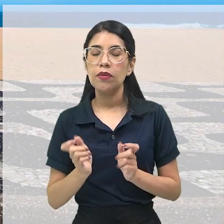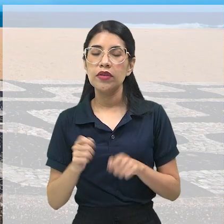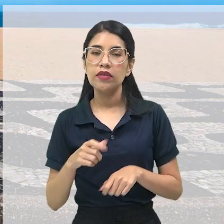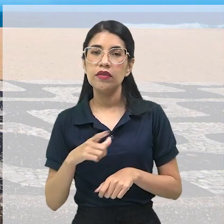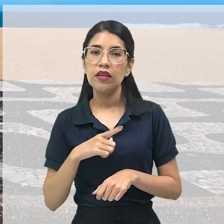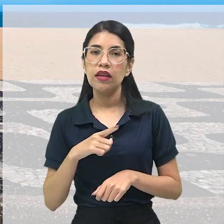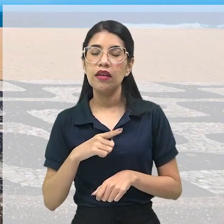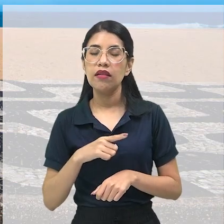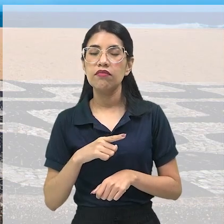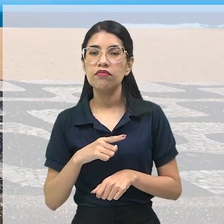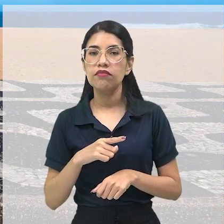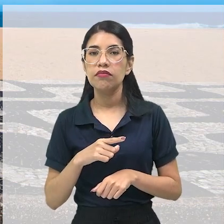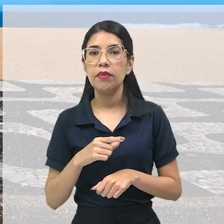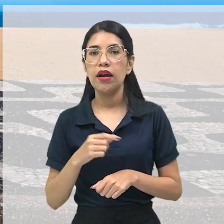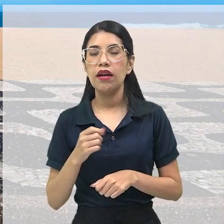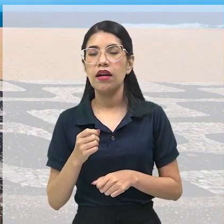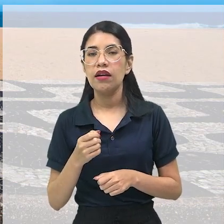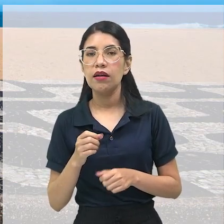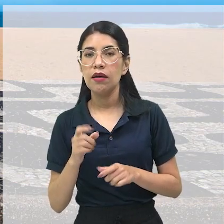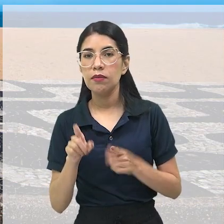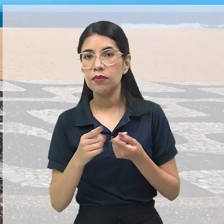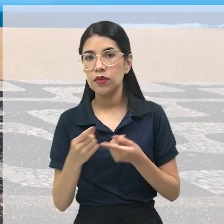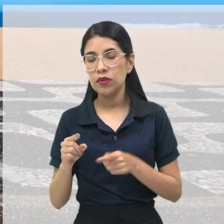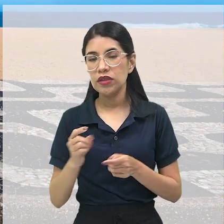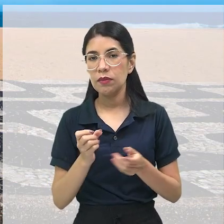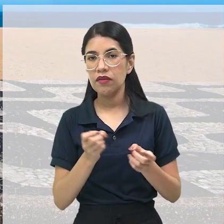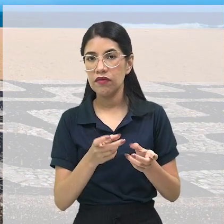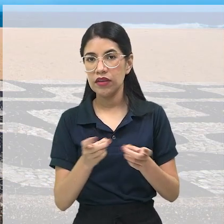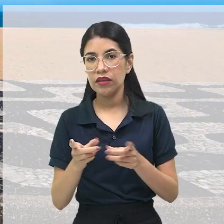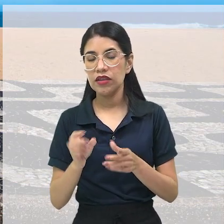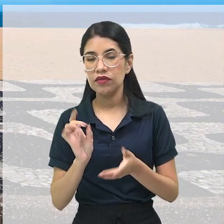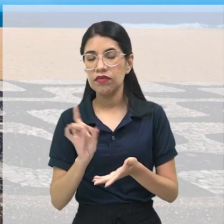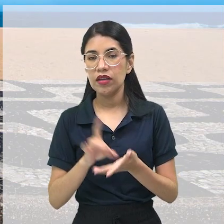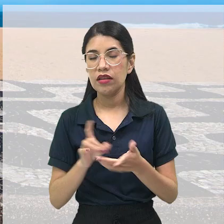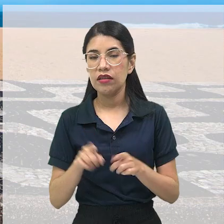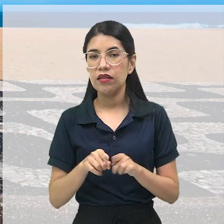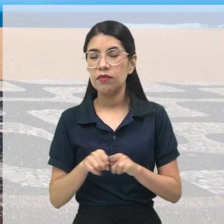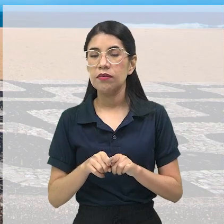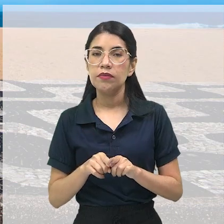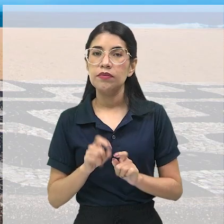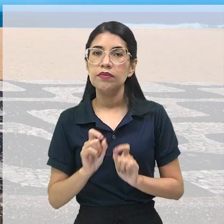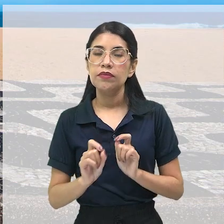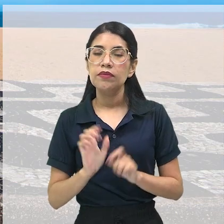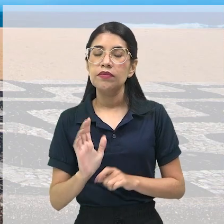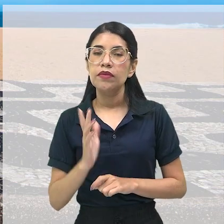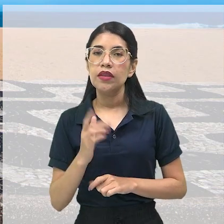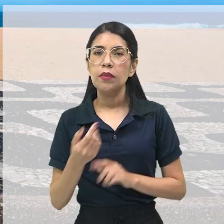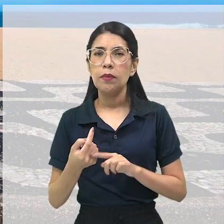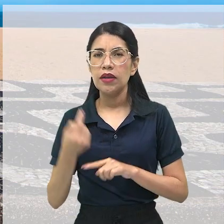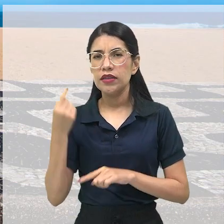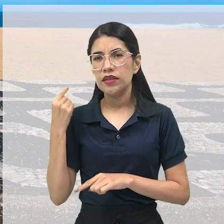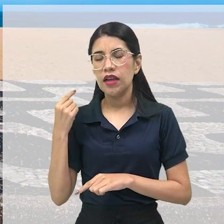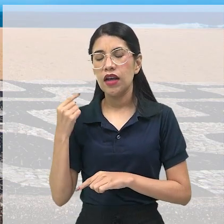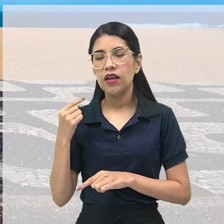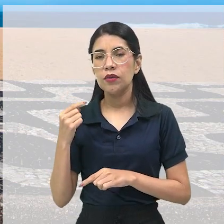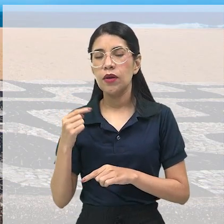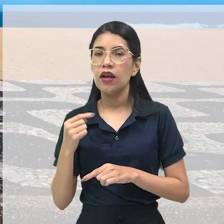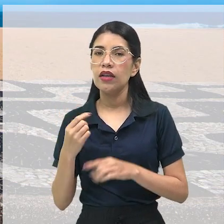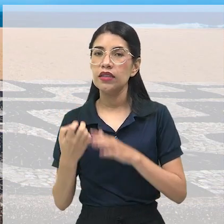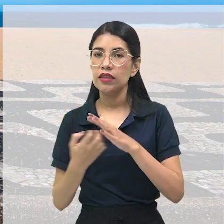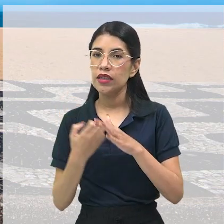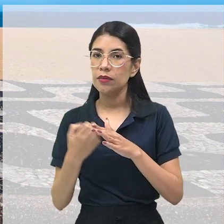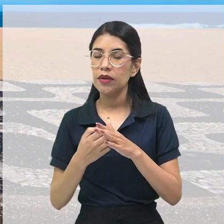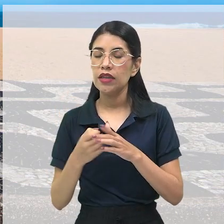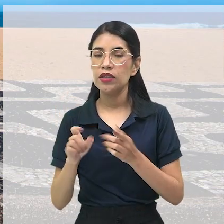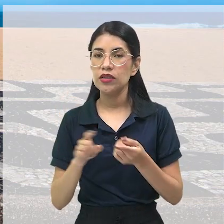mais comercial. Foi uma reação. Então, naquele tempo, as gravadoras elas queriam só colocar aquilo